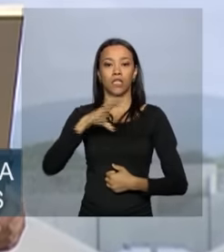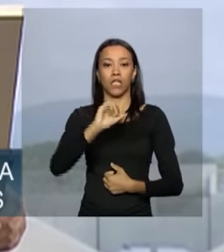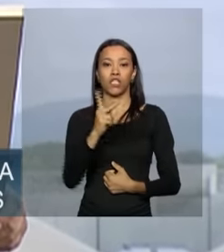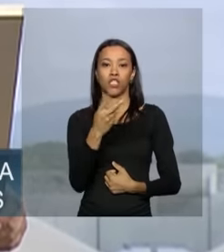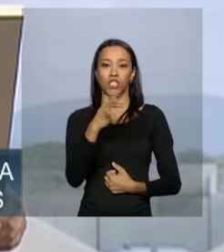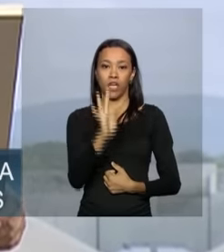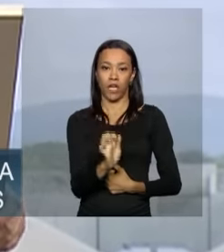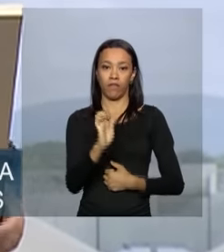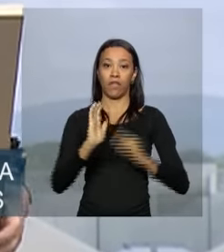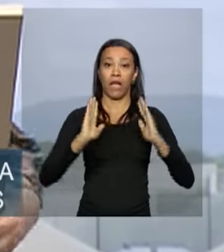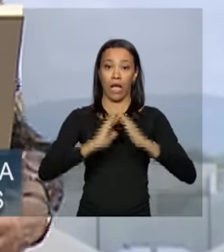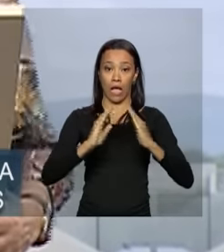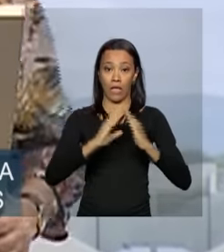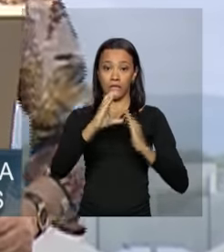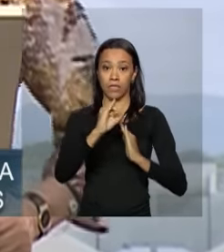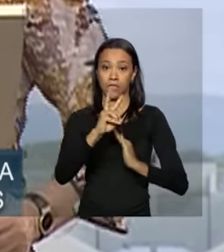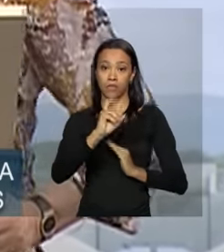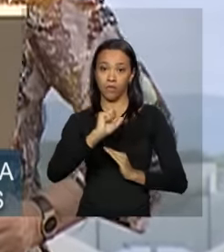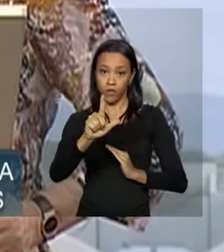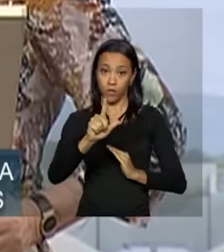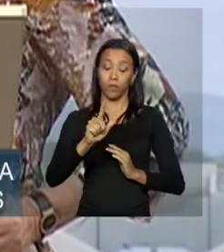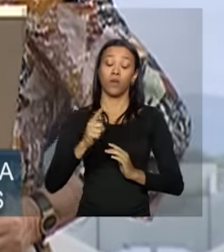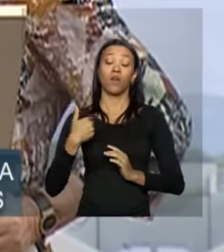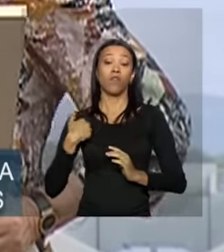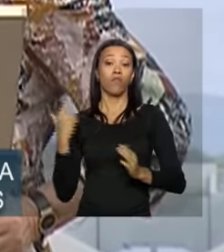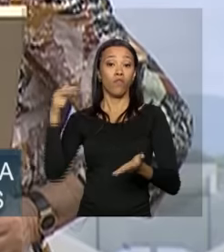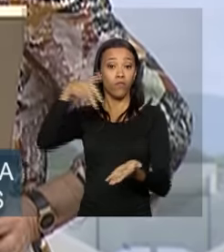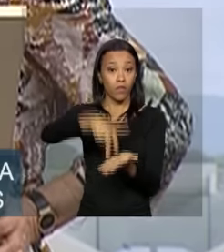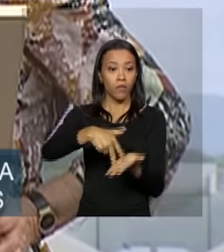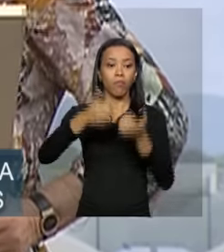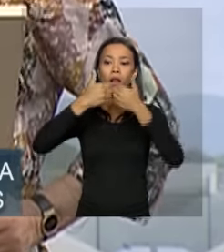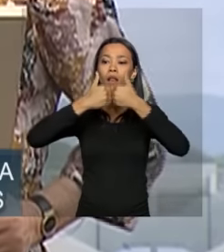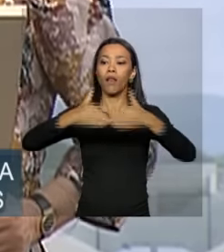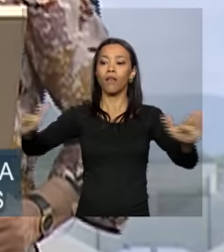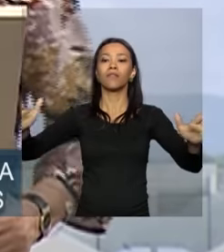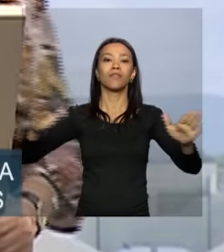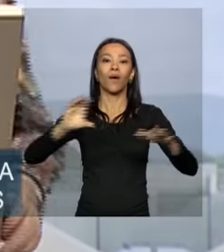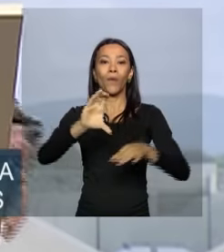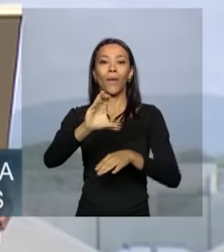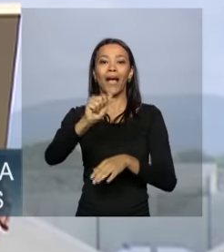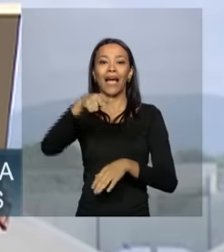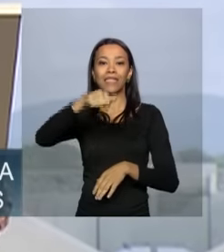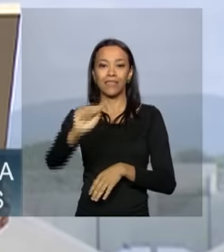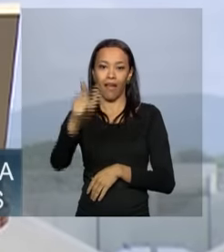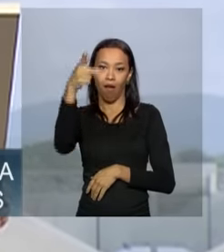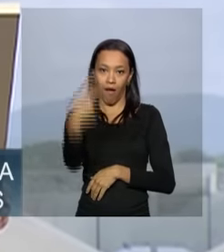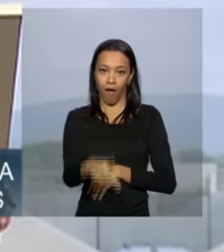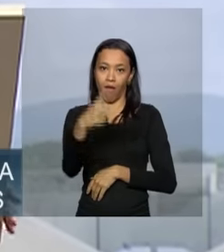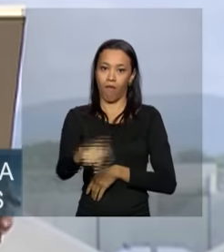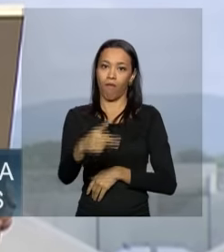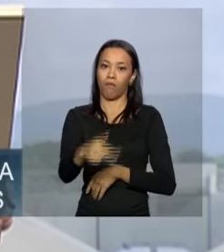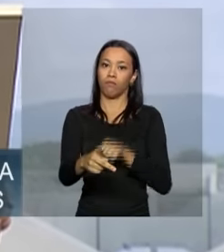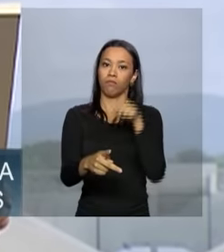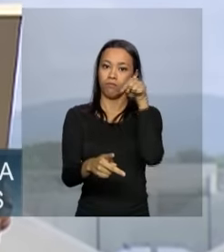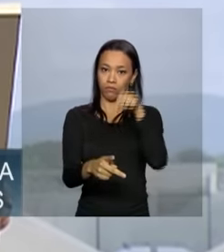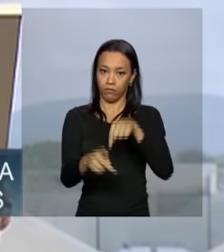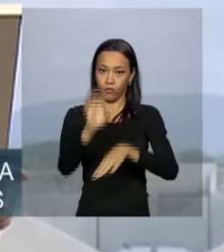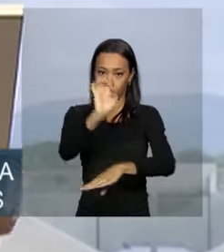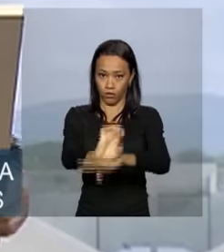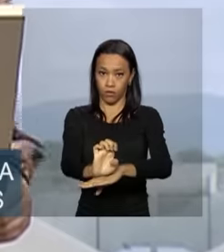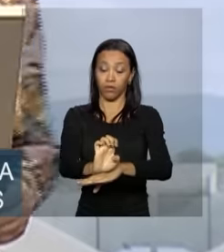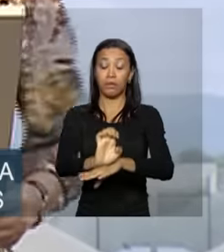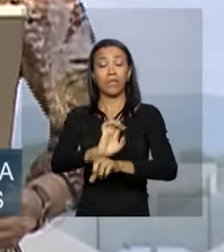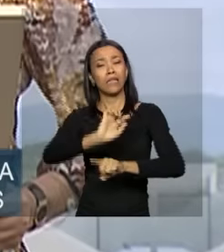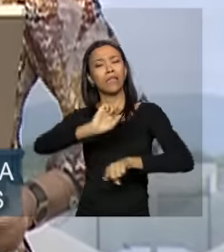gente vinha lançar o canal do Sertão Alagoano. Depois eu voltei